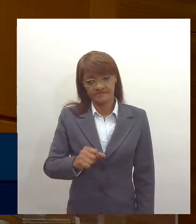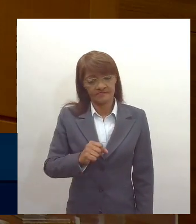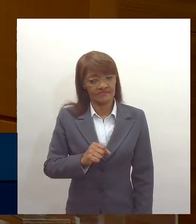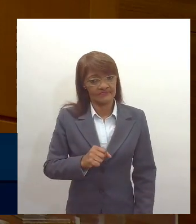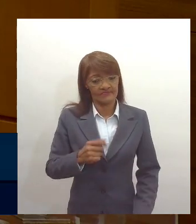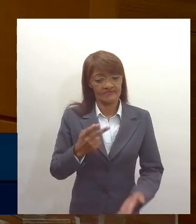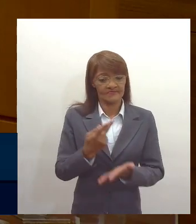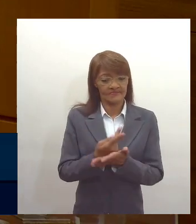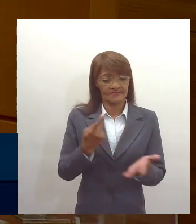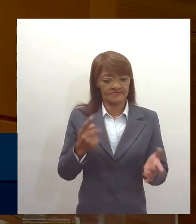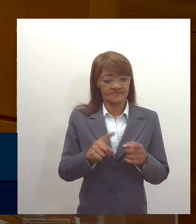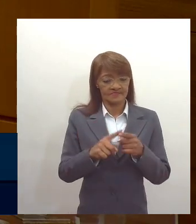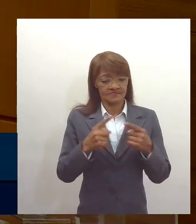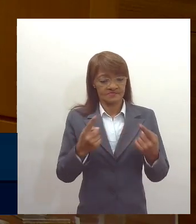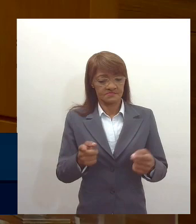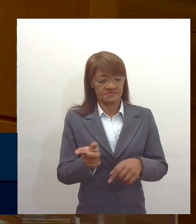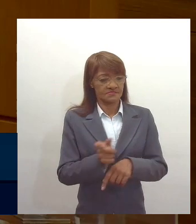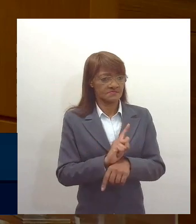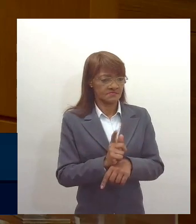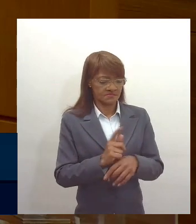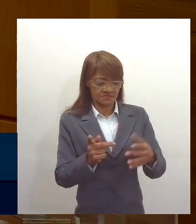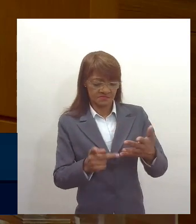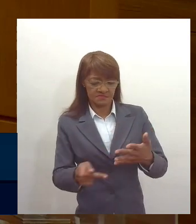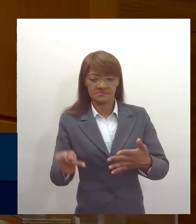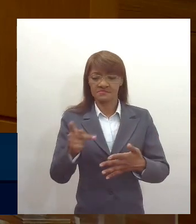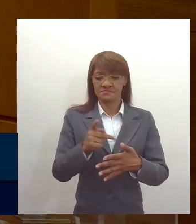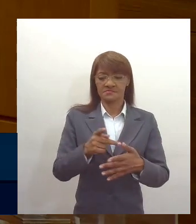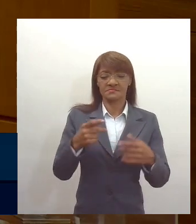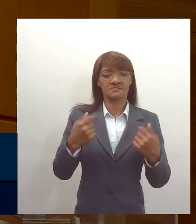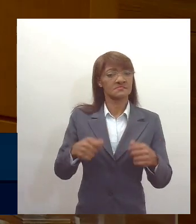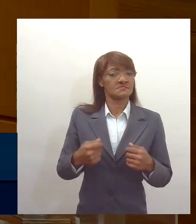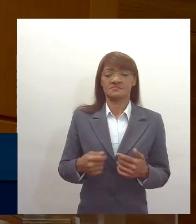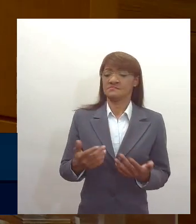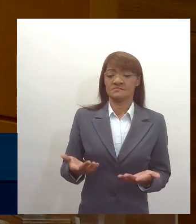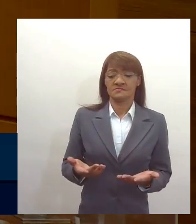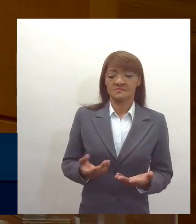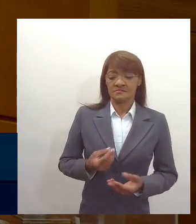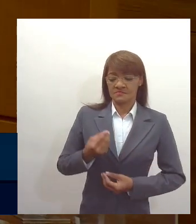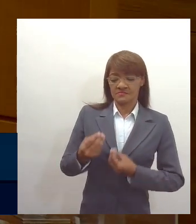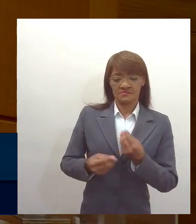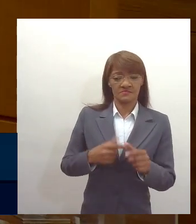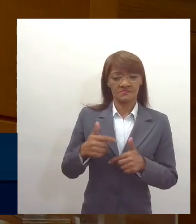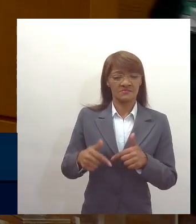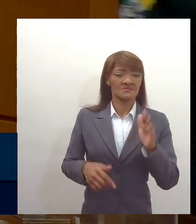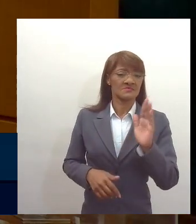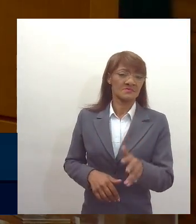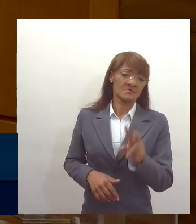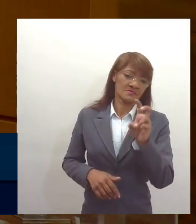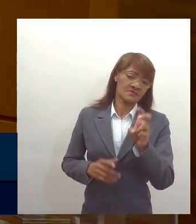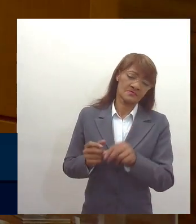priorizar e finalizar esse serviço que tem 5 anos. A adutora que vai melhorar o